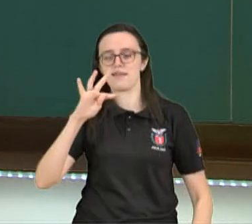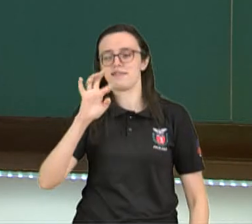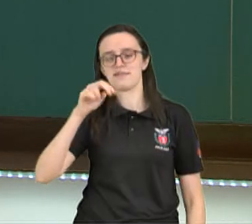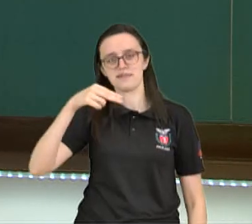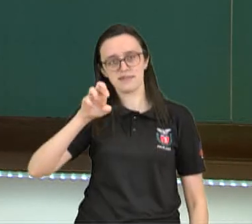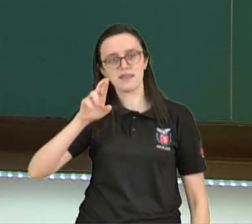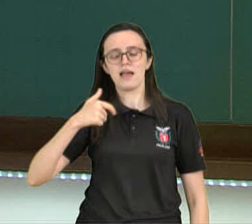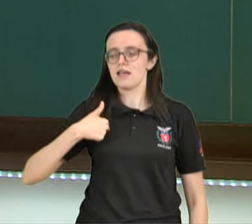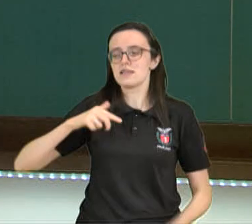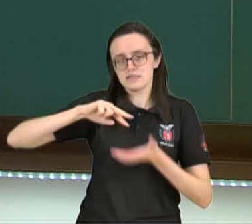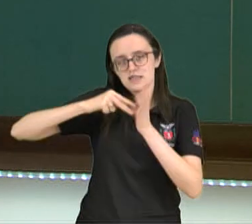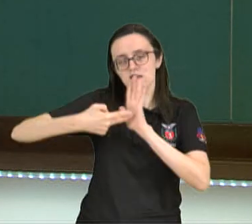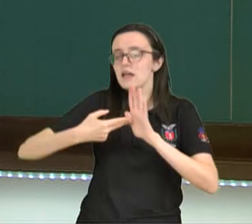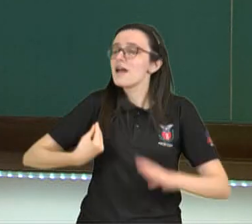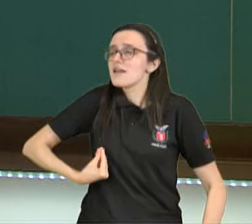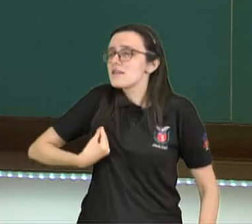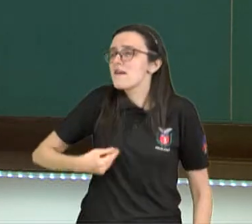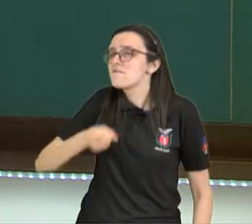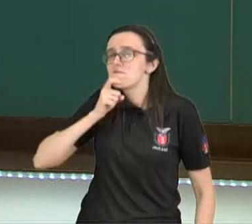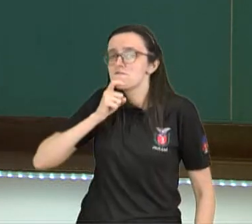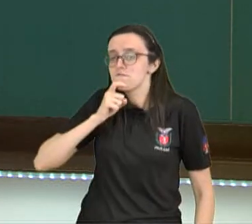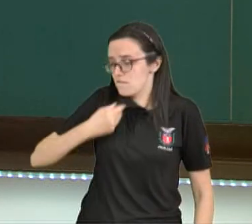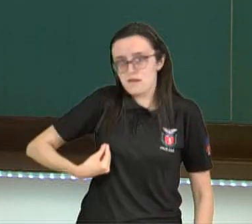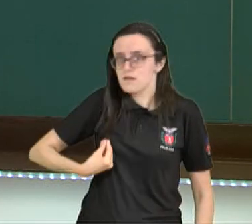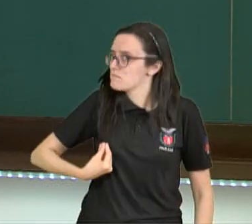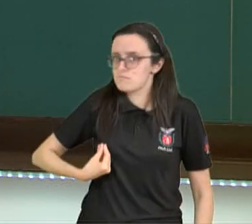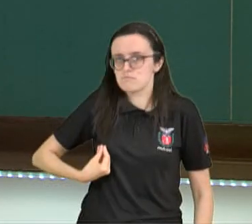frio. E no final, ya no tengo frio.